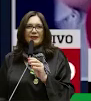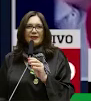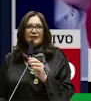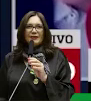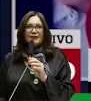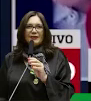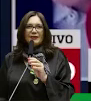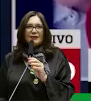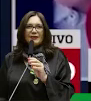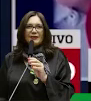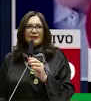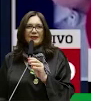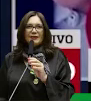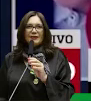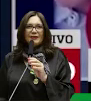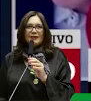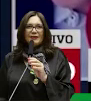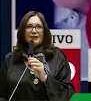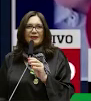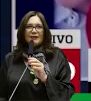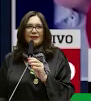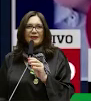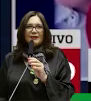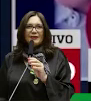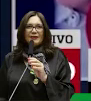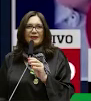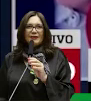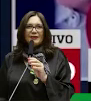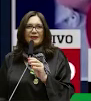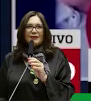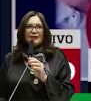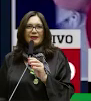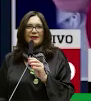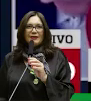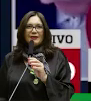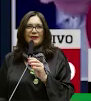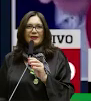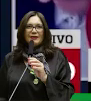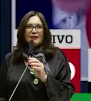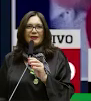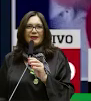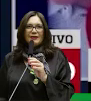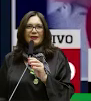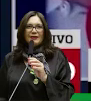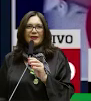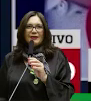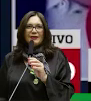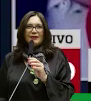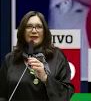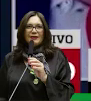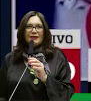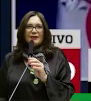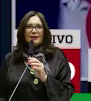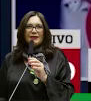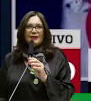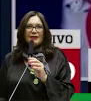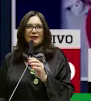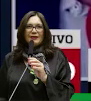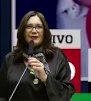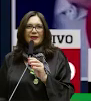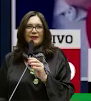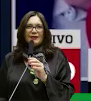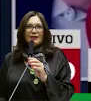china para fortalecer ainda mais a cooperação anti epidêmica com a china o luiz vem aqui